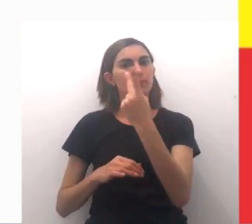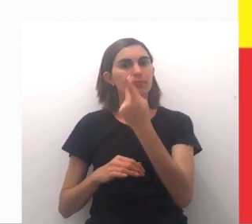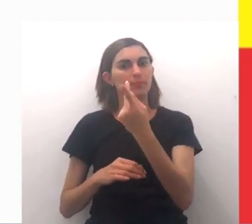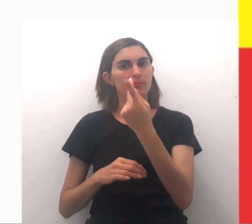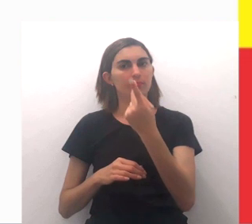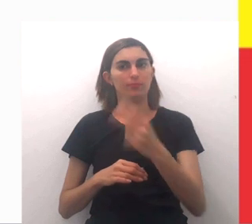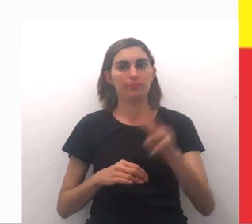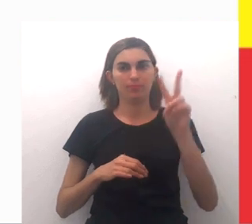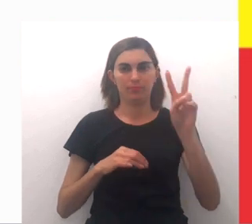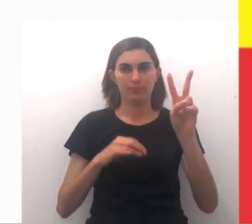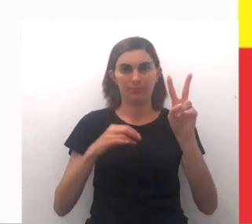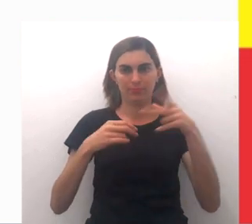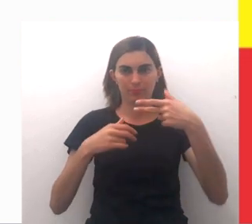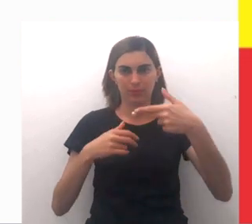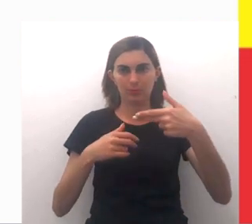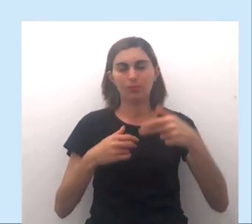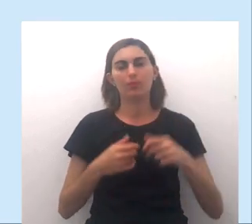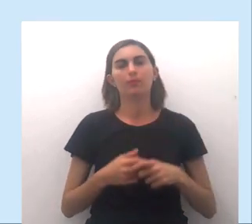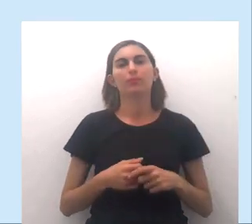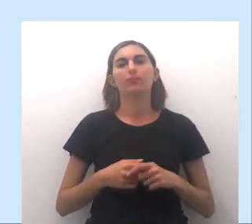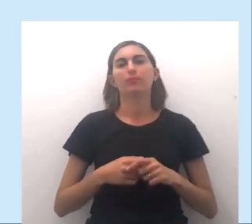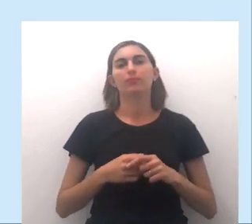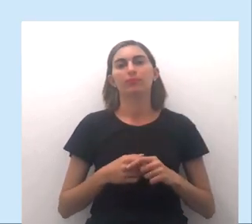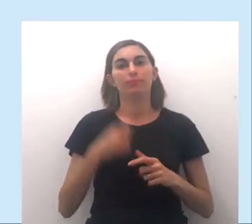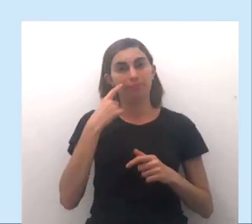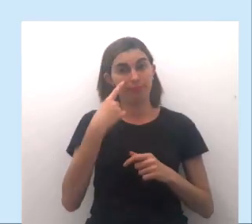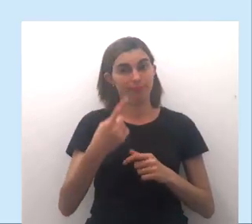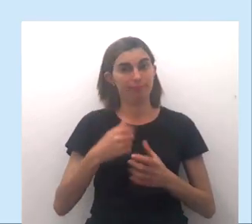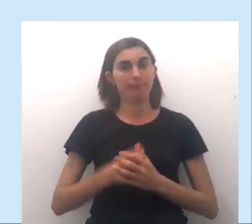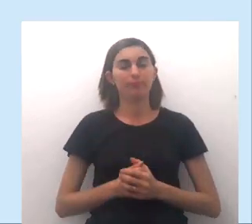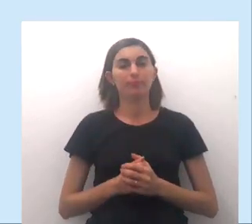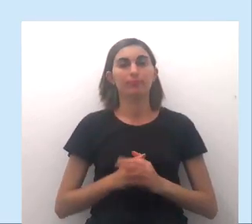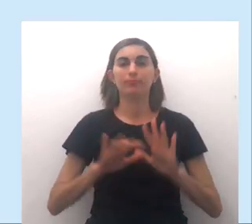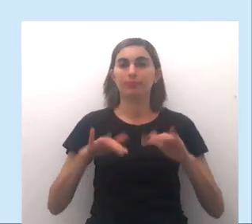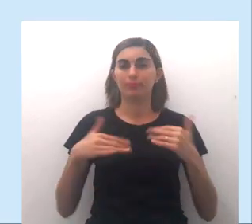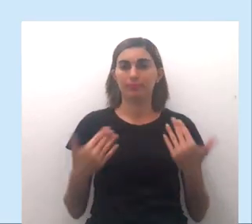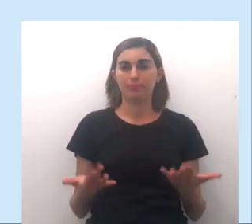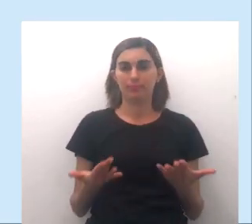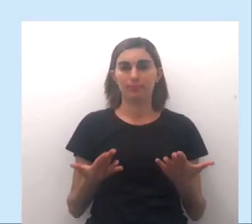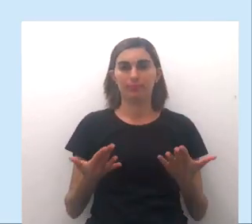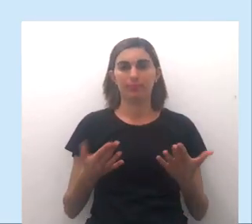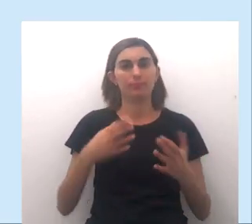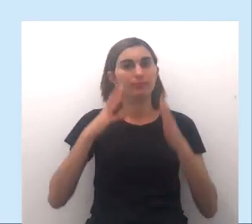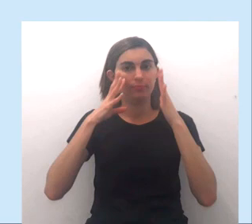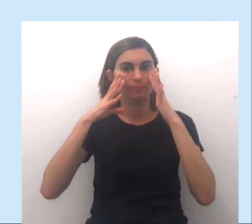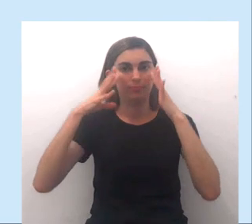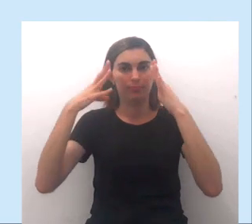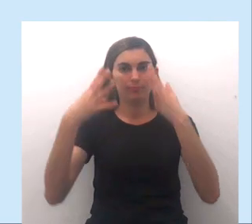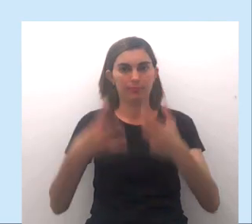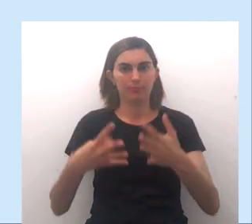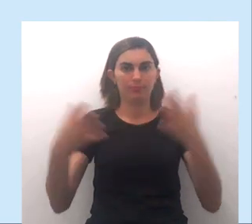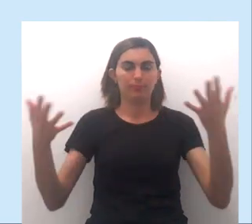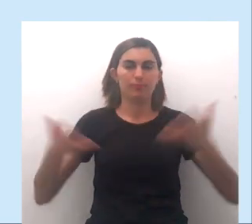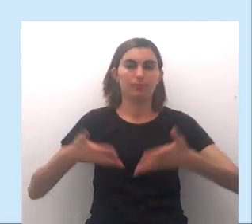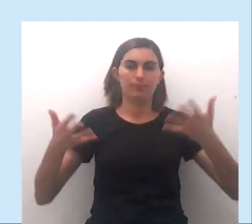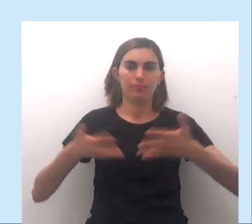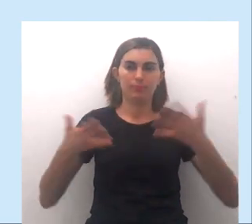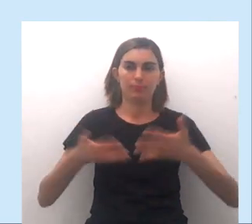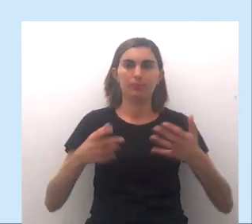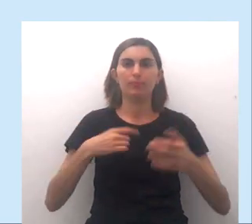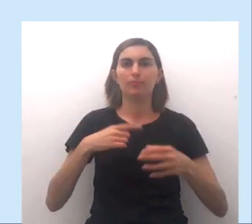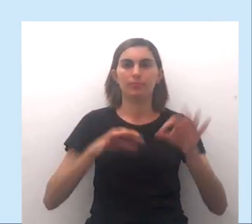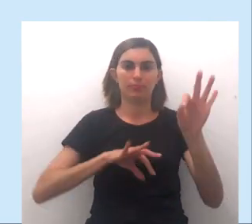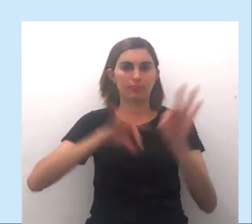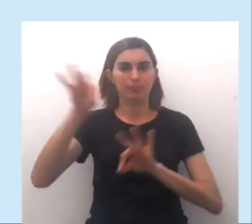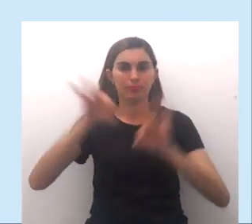comprimento vezes largura vezes altura. Beleza? Então, ó, preste bastante atenção agora, que a gente vai